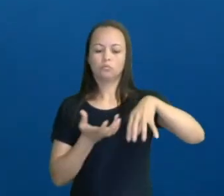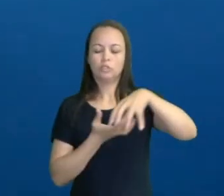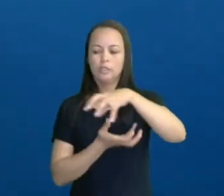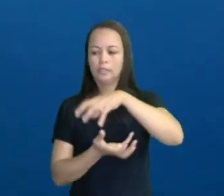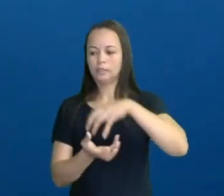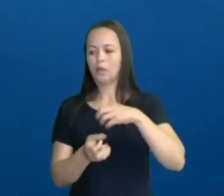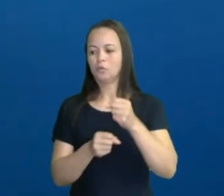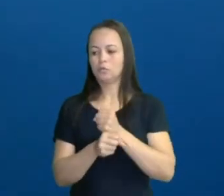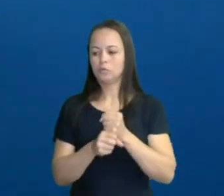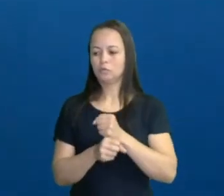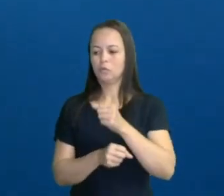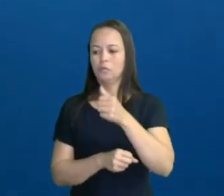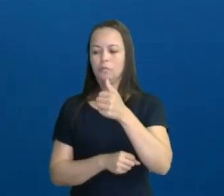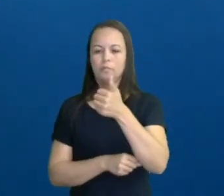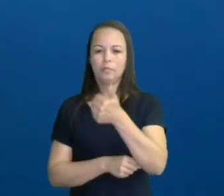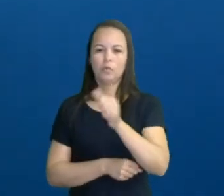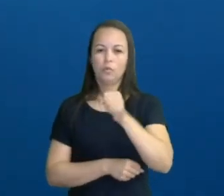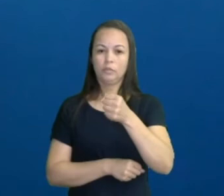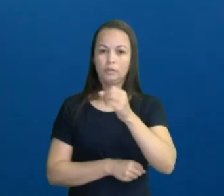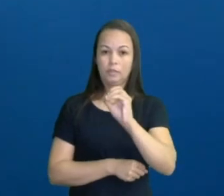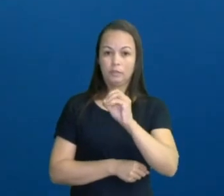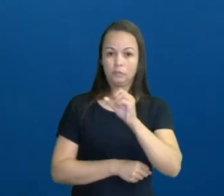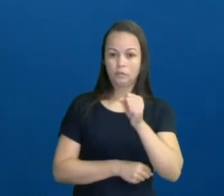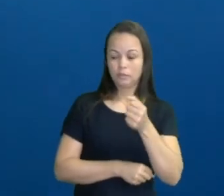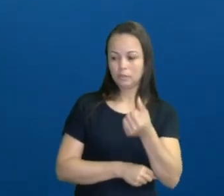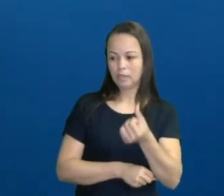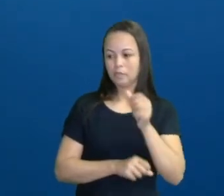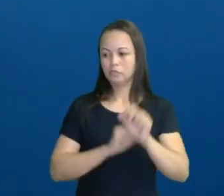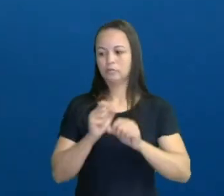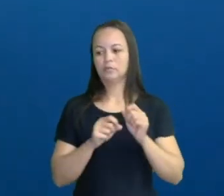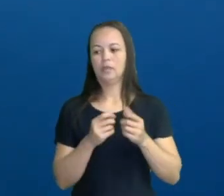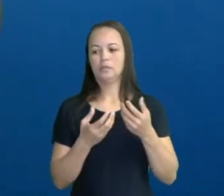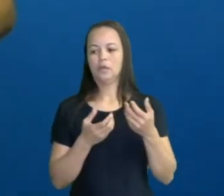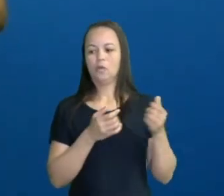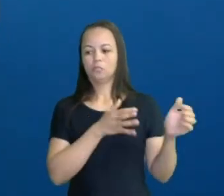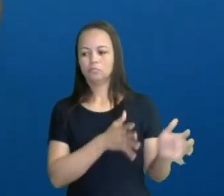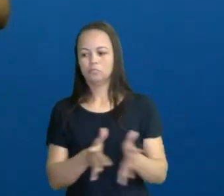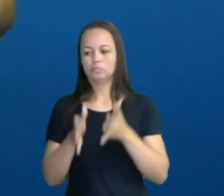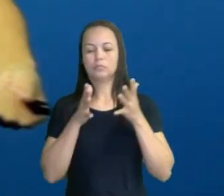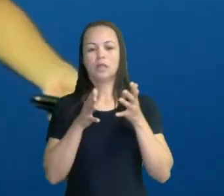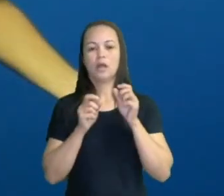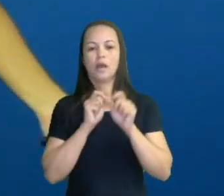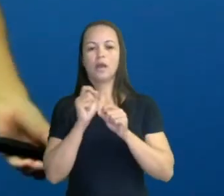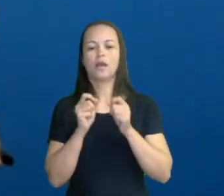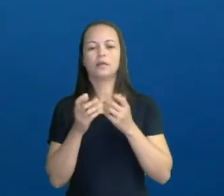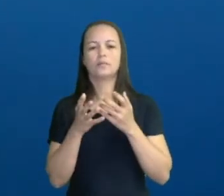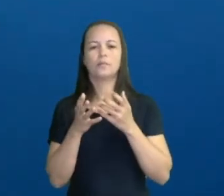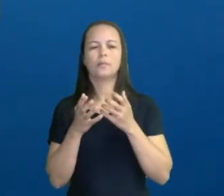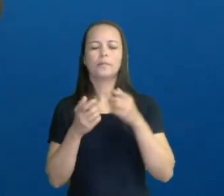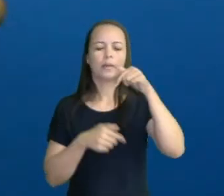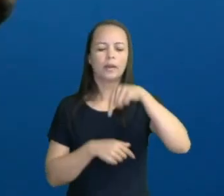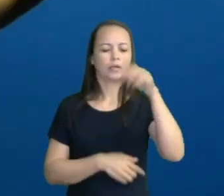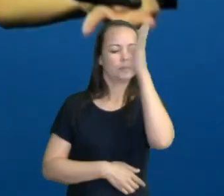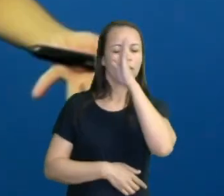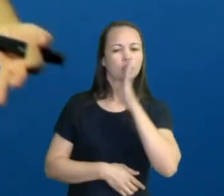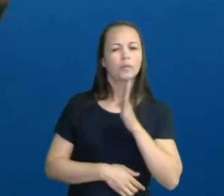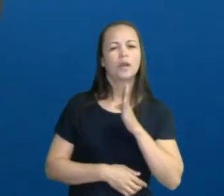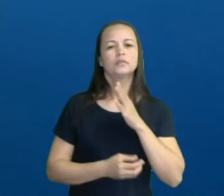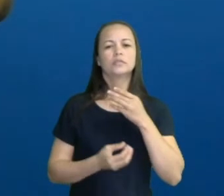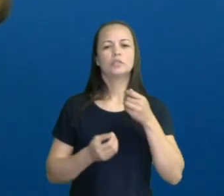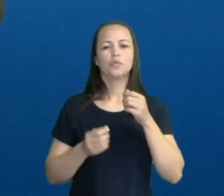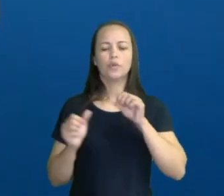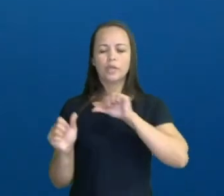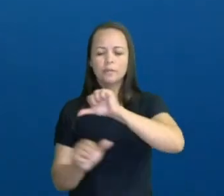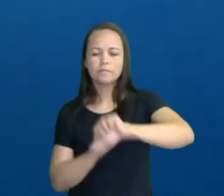influencia diretamente a vinda da família real portuguesa para o Brasil e consequentemente, muda todo o rumo da